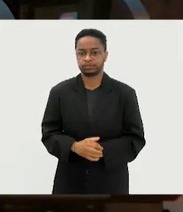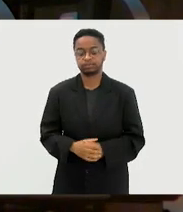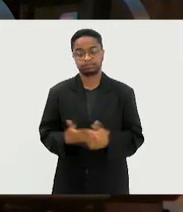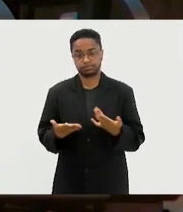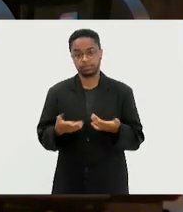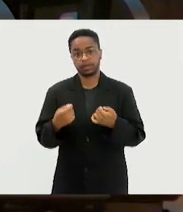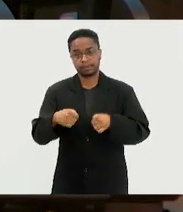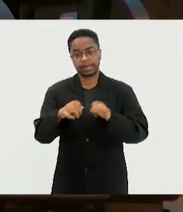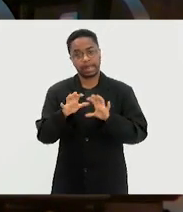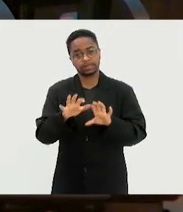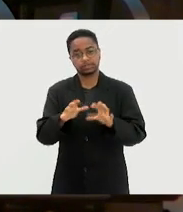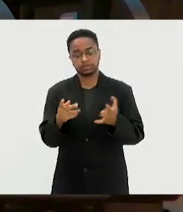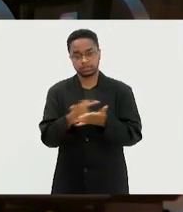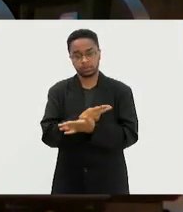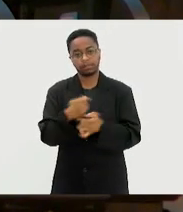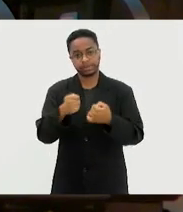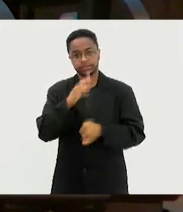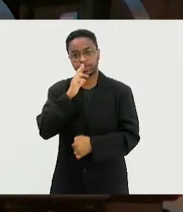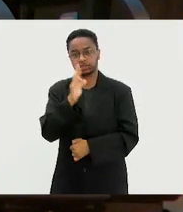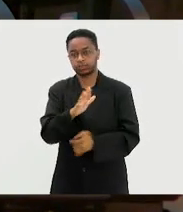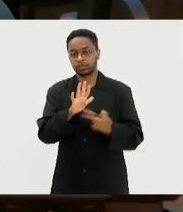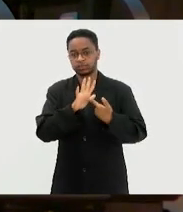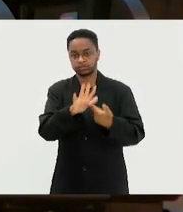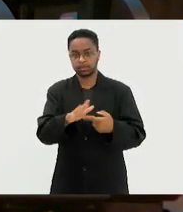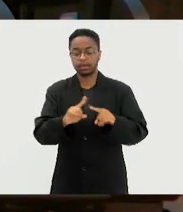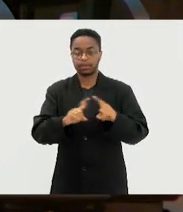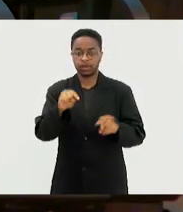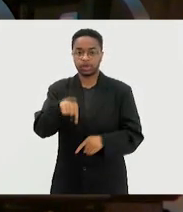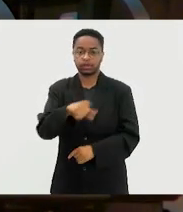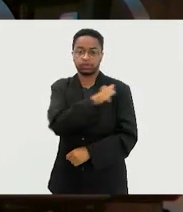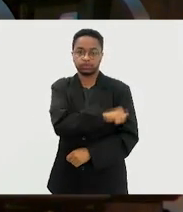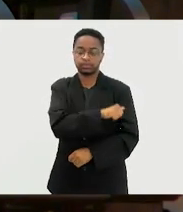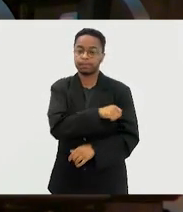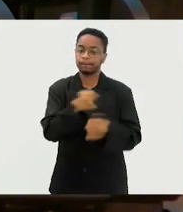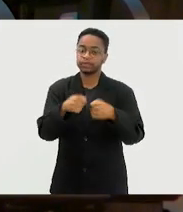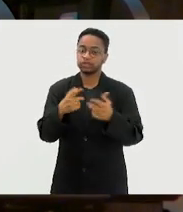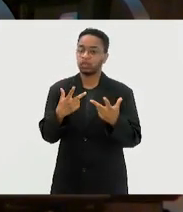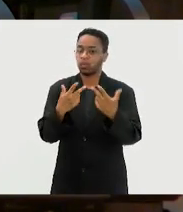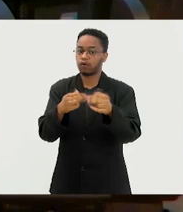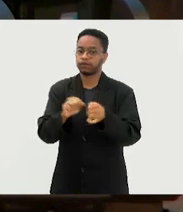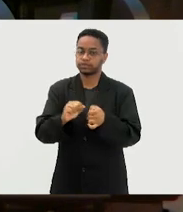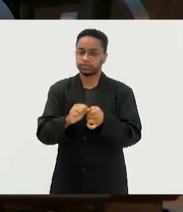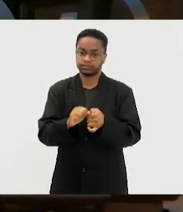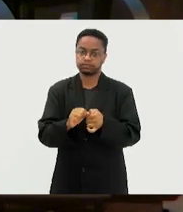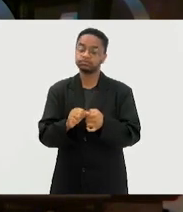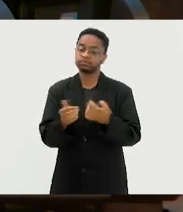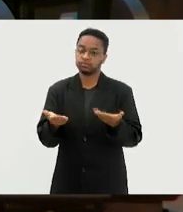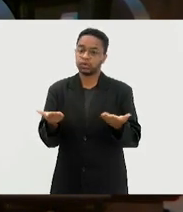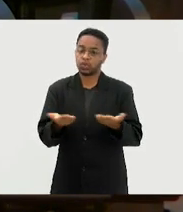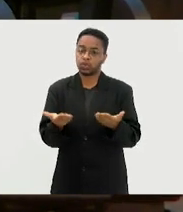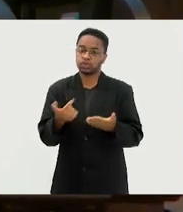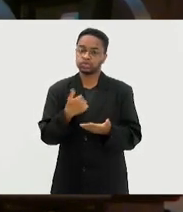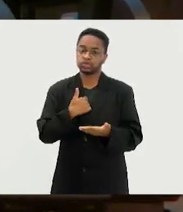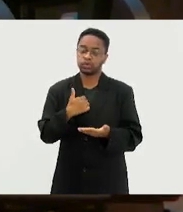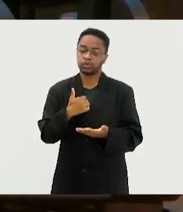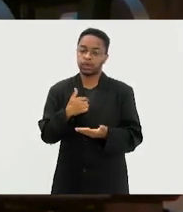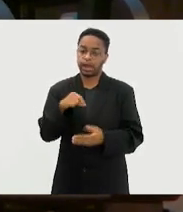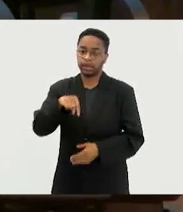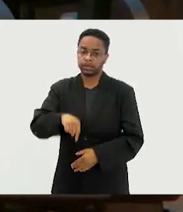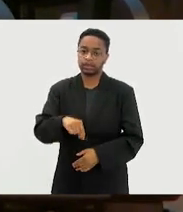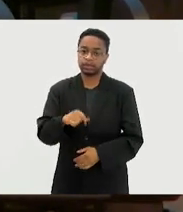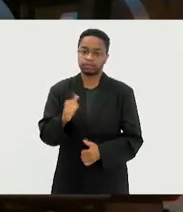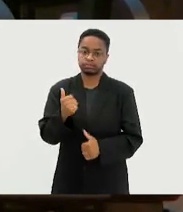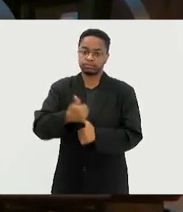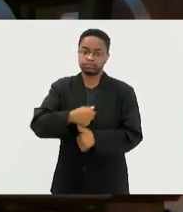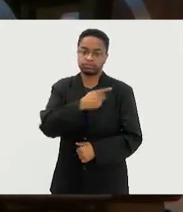se fazer, tem que dar uma resposta. E o Rio de Janeiro tem que fazer a mesma coisa. Pô, hoje está aqui até presidindo esse expediente inicial, me